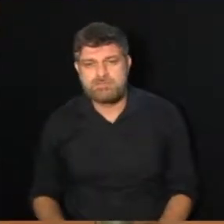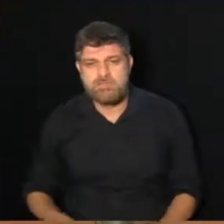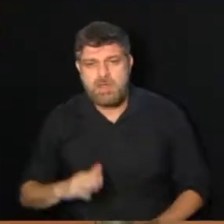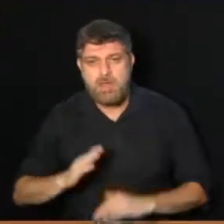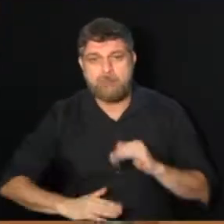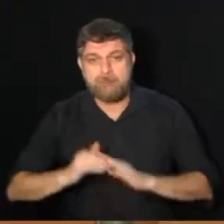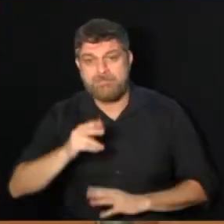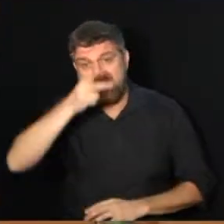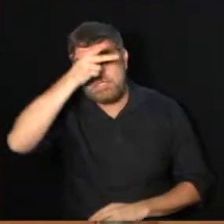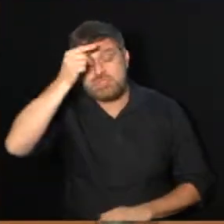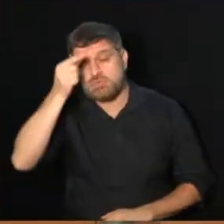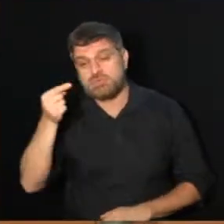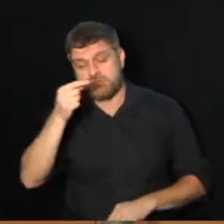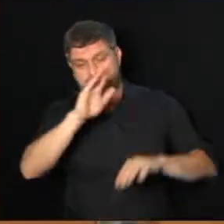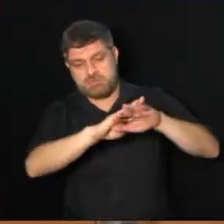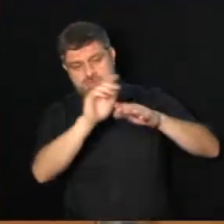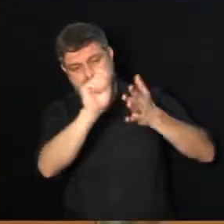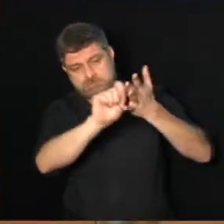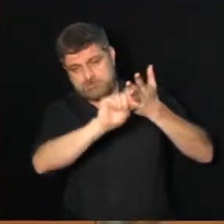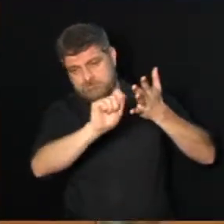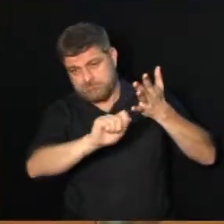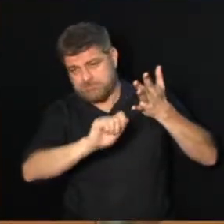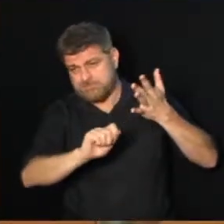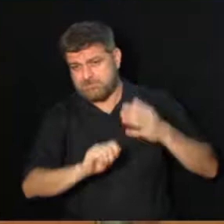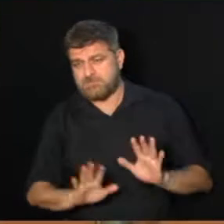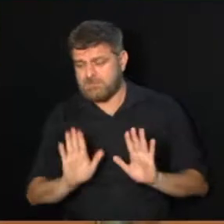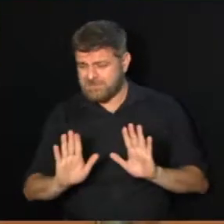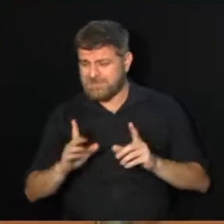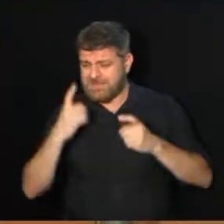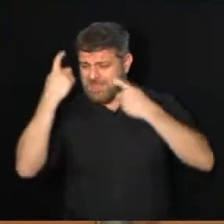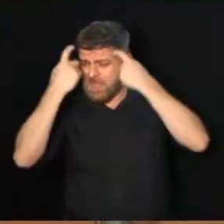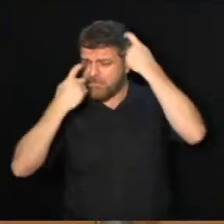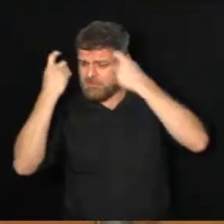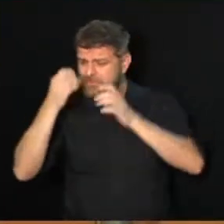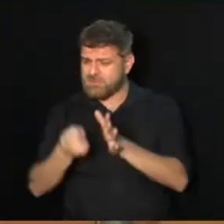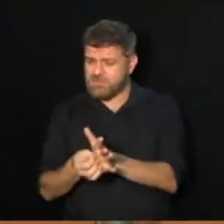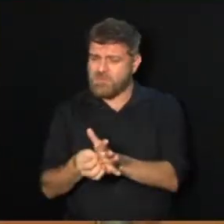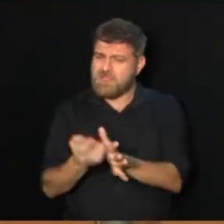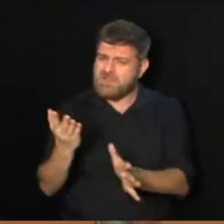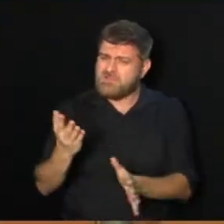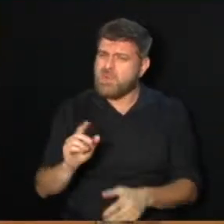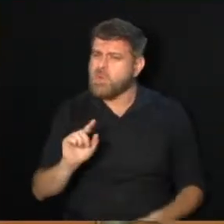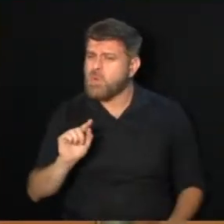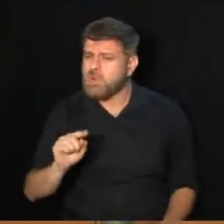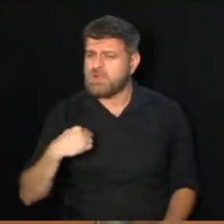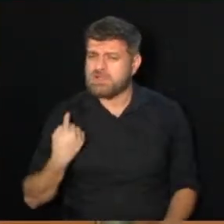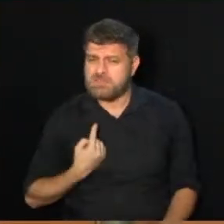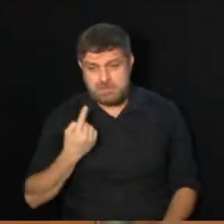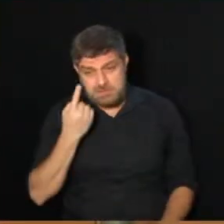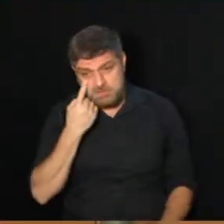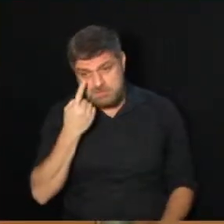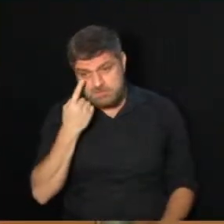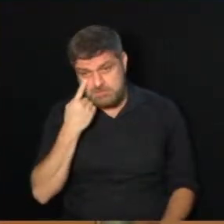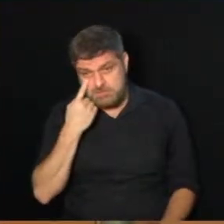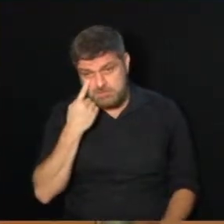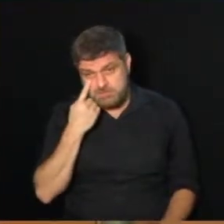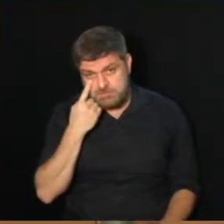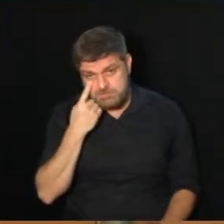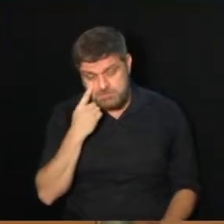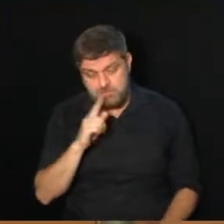Poder Executivo. A preocupação é que, às vezes, e nós temos visto isso no âmbito